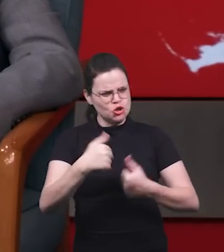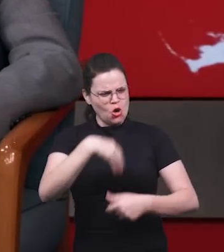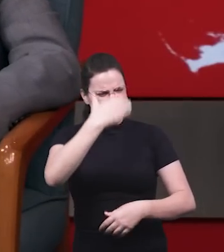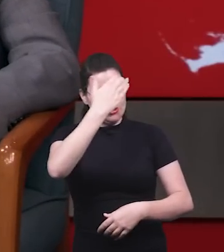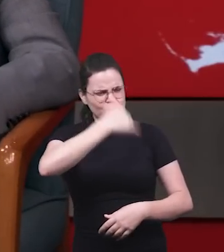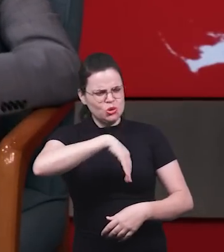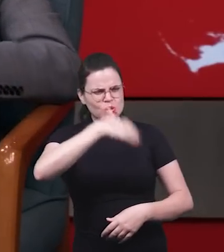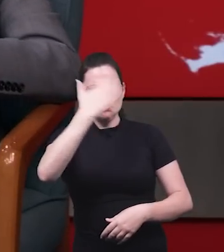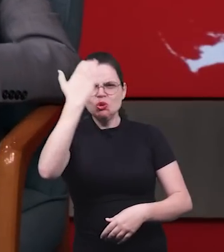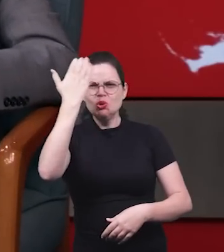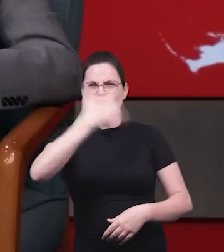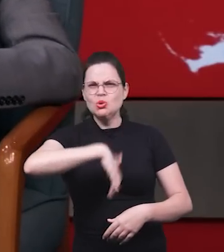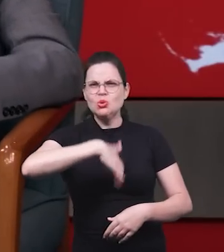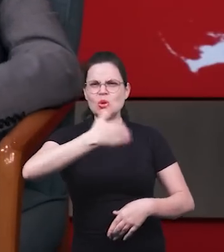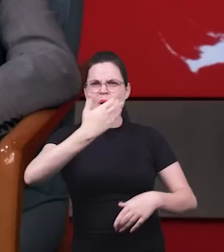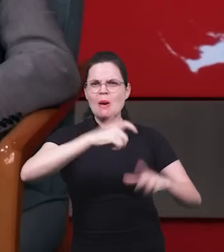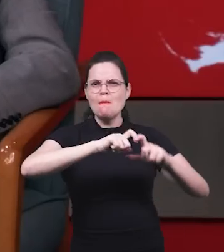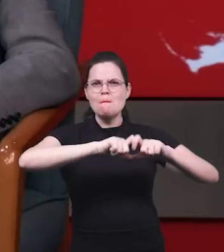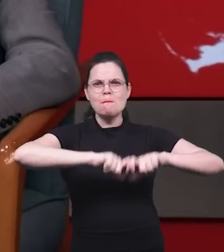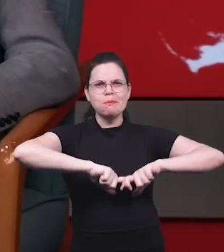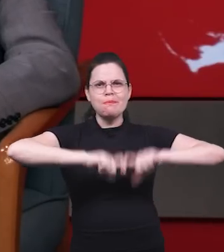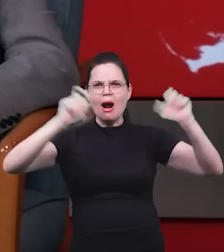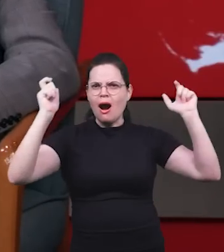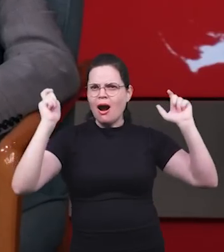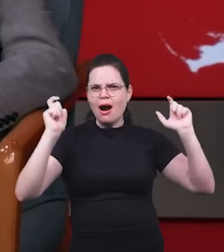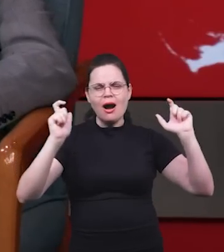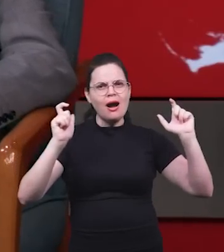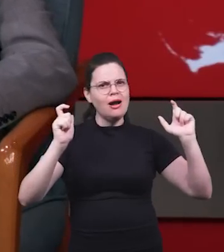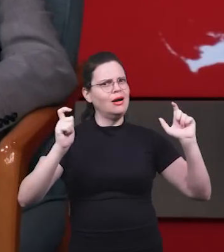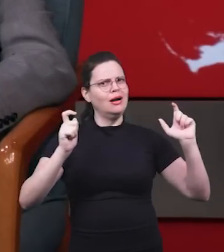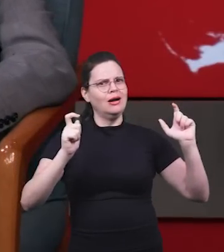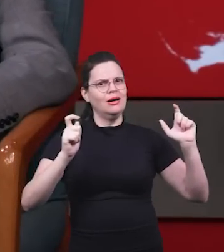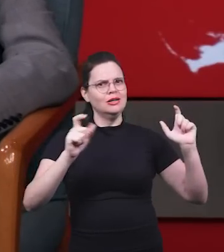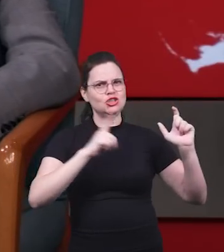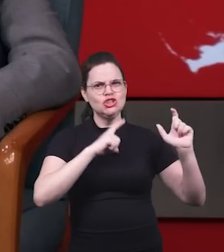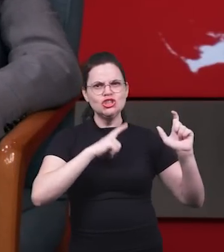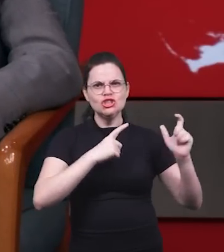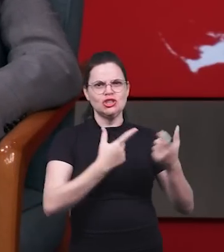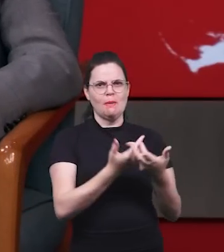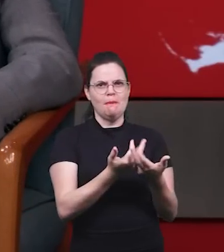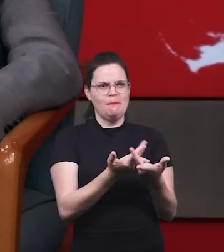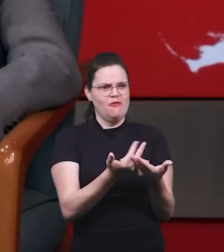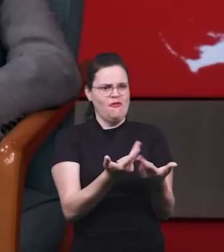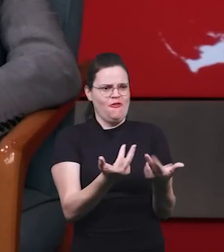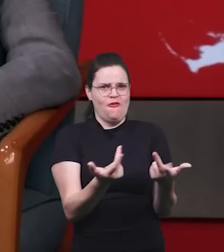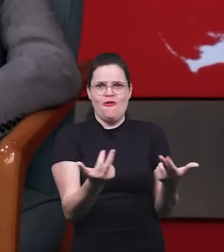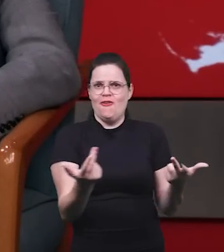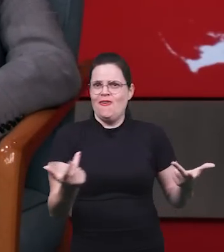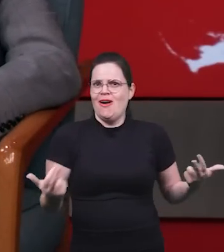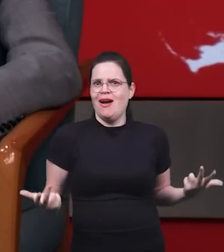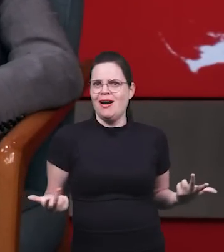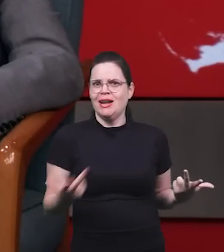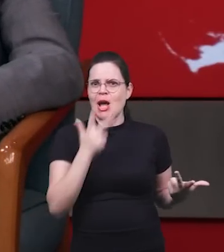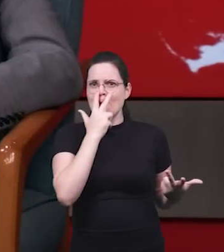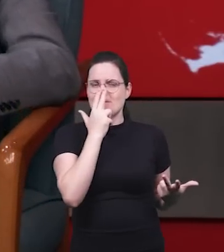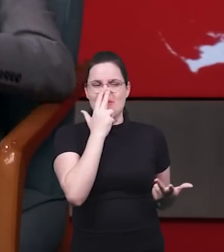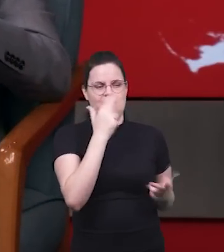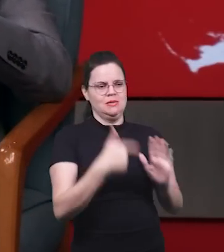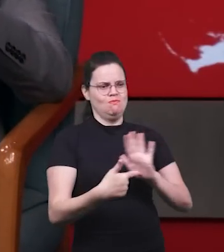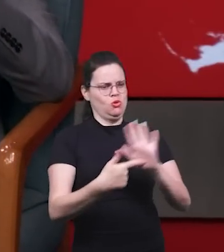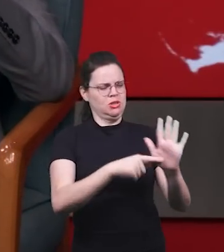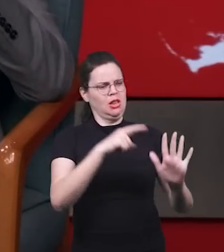quebrantados, mostrando uma experiência diferente com o Senhor e tal, era um grupo grande. E o Senhor revelou